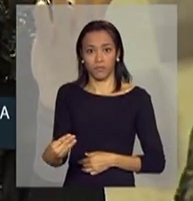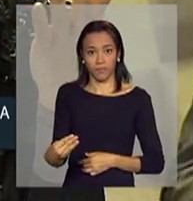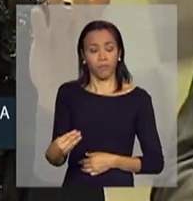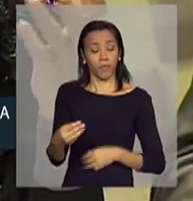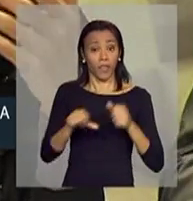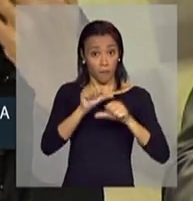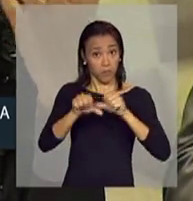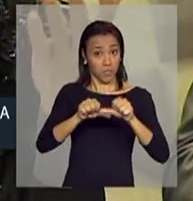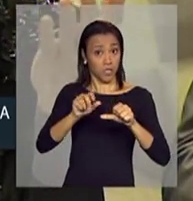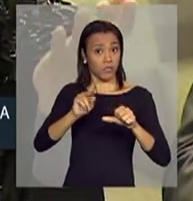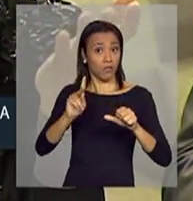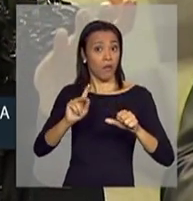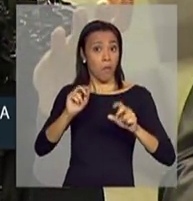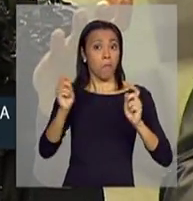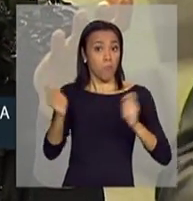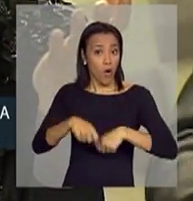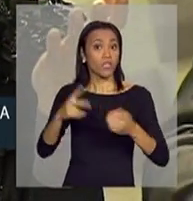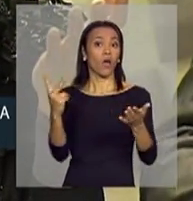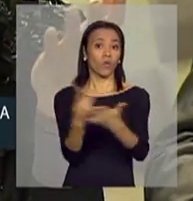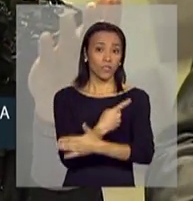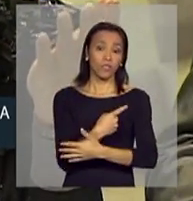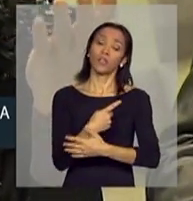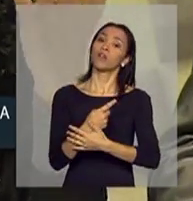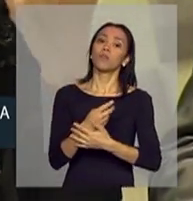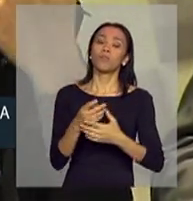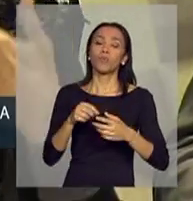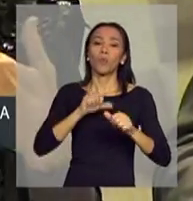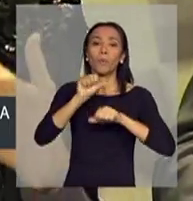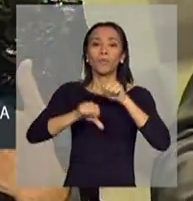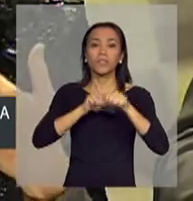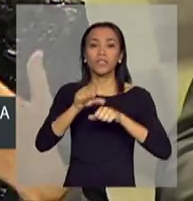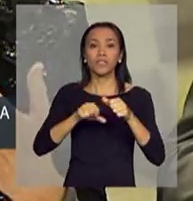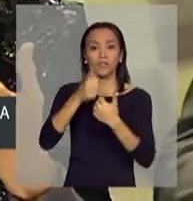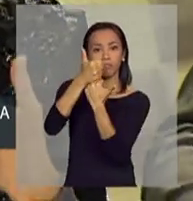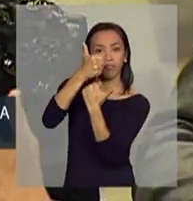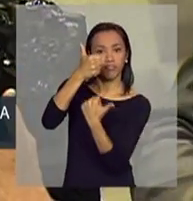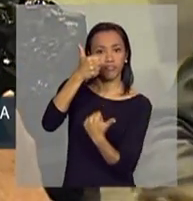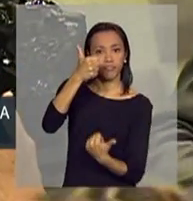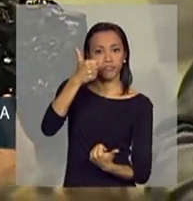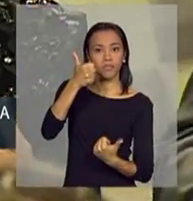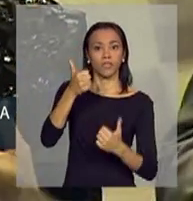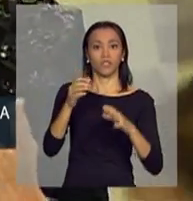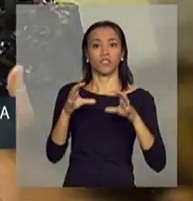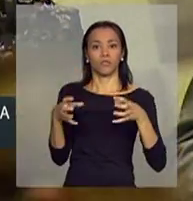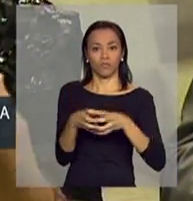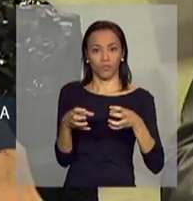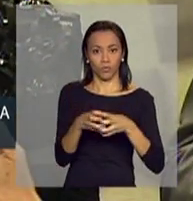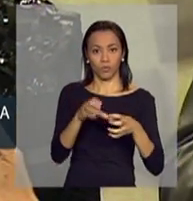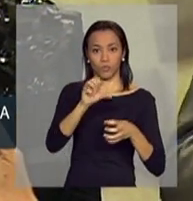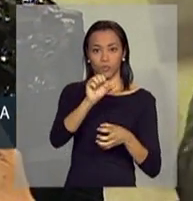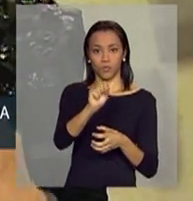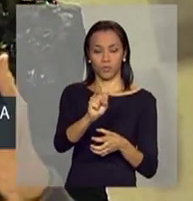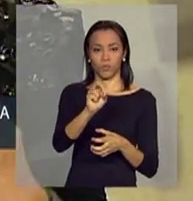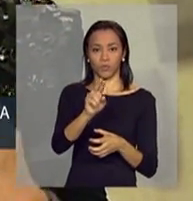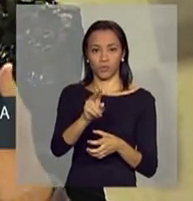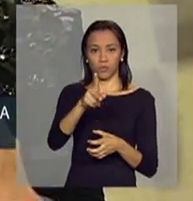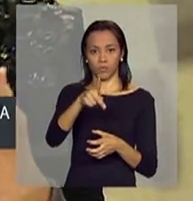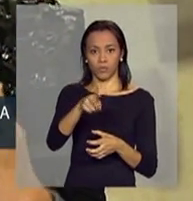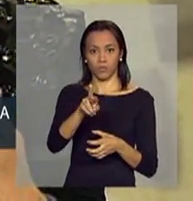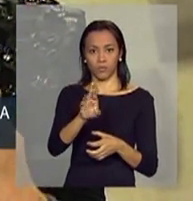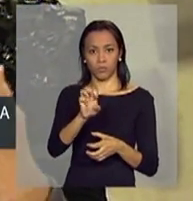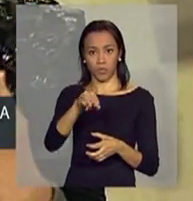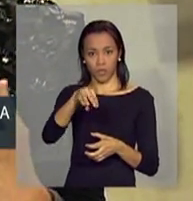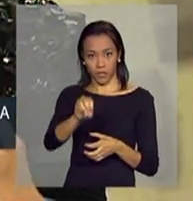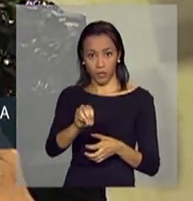vir também por aí, por uma nova composição do Supremo. Mas, dentro do que nos cabe, que é compreender que esses crimes, que